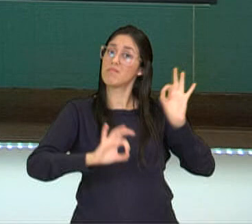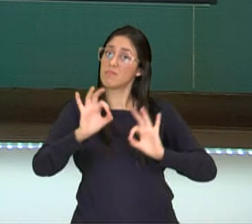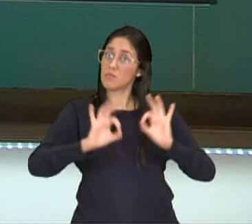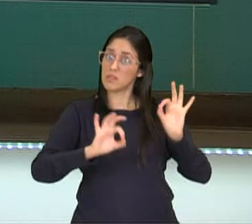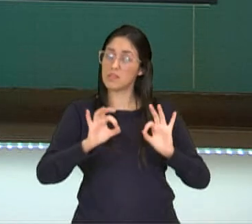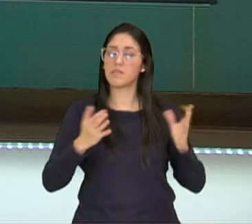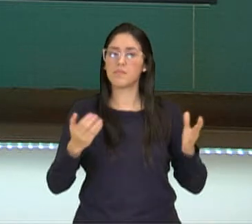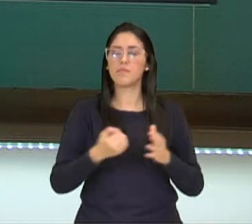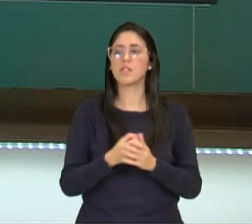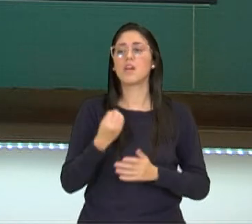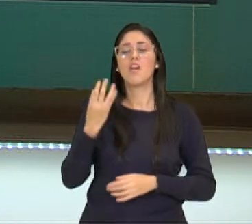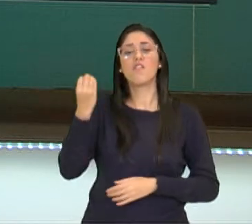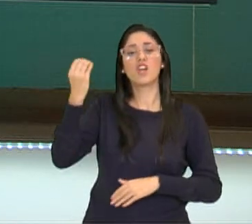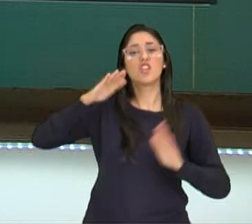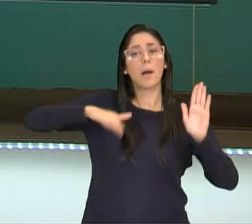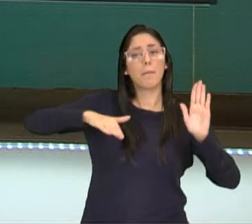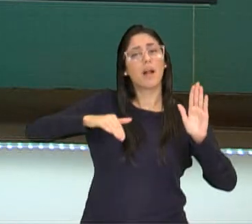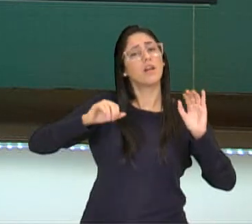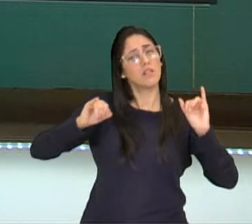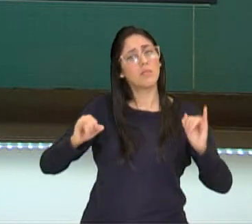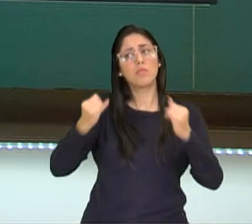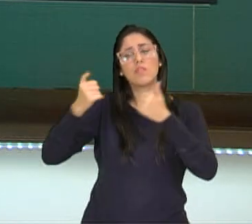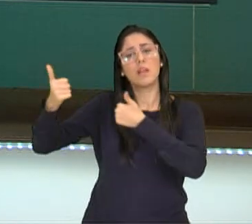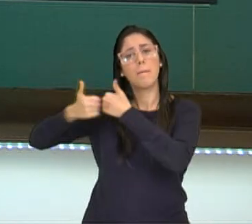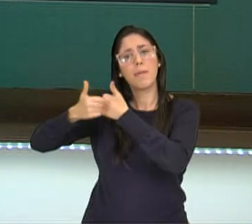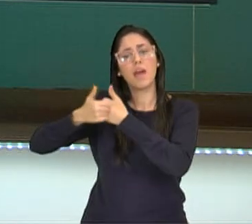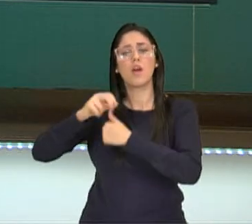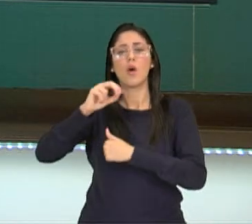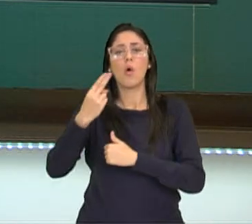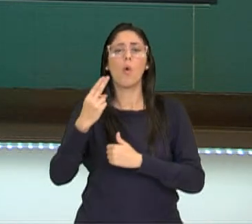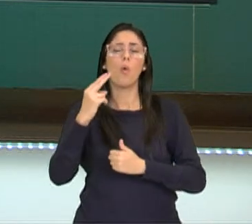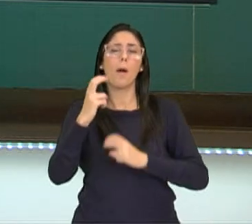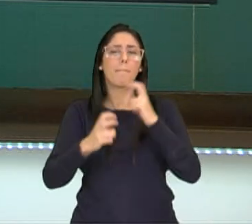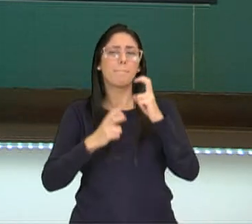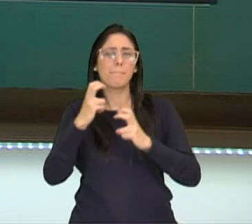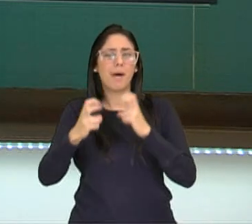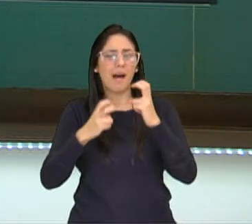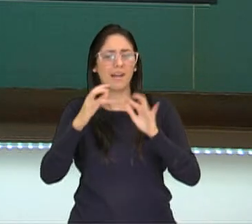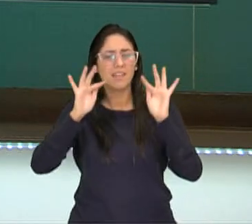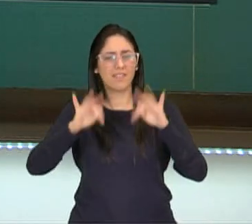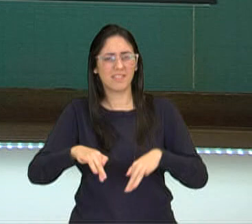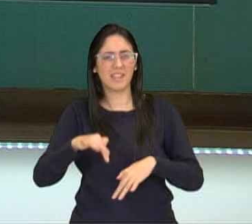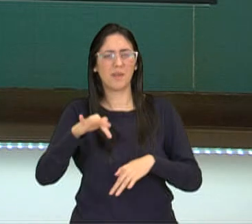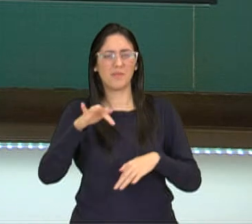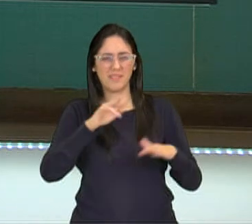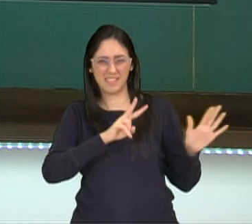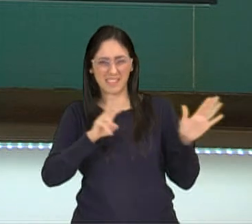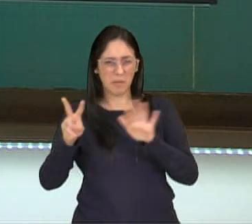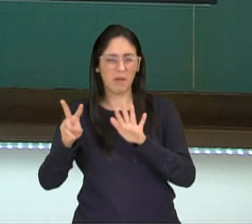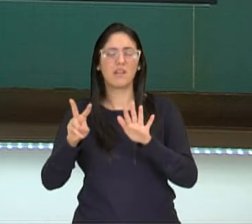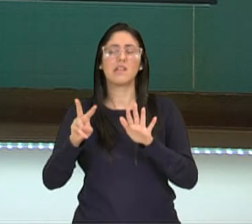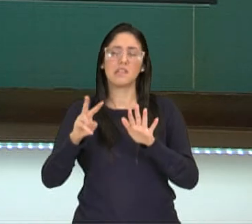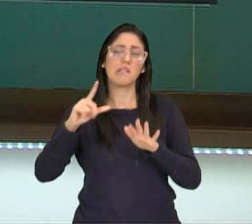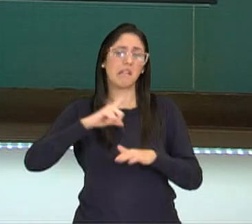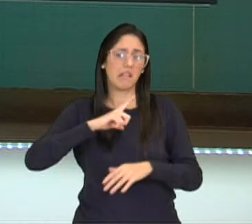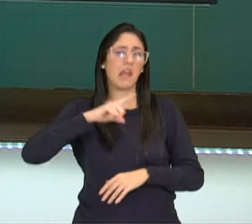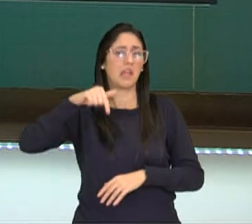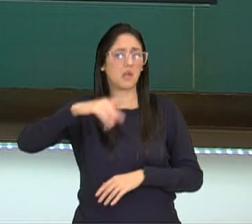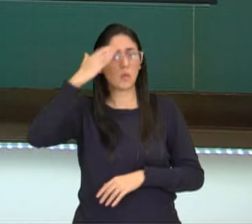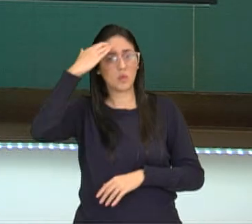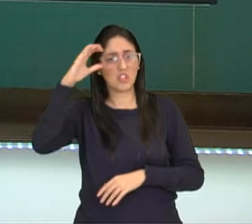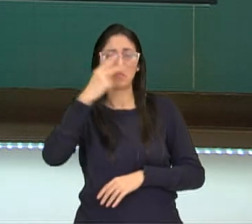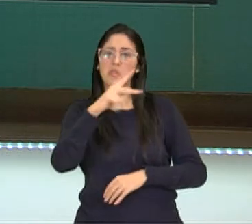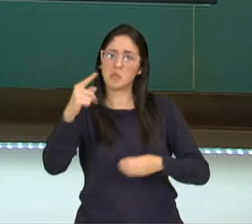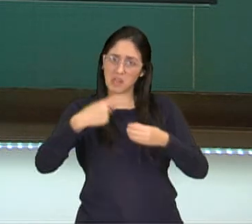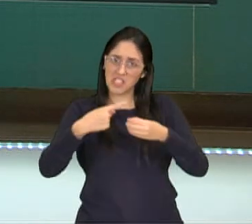dá para fazer uma viagem aqui pertinho, aproveitar no parque no final de semana. Aqui em Curitiba a gente tem muito parque, tenho certeza na cidade de vocês também tem. E é